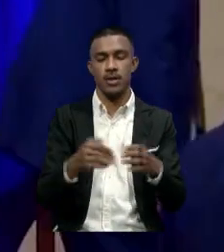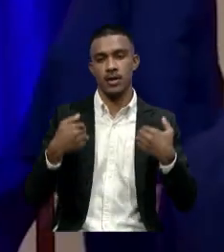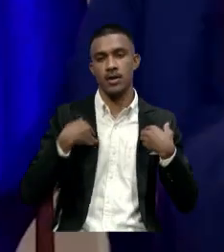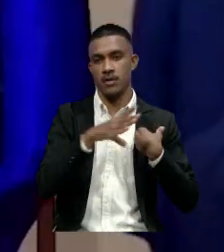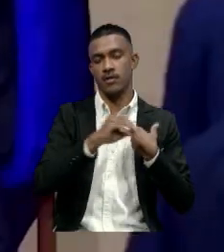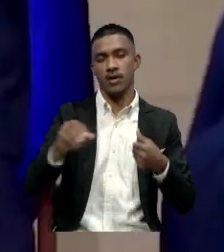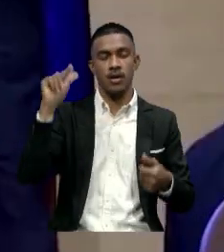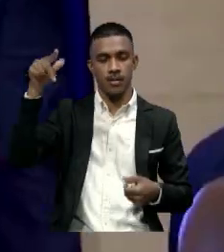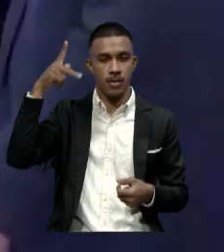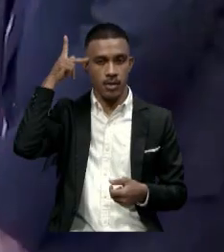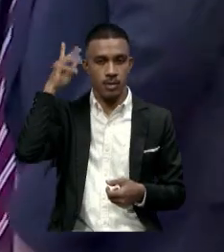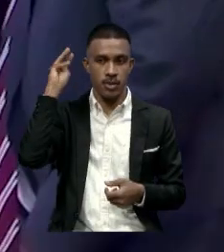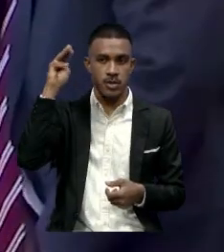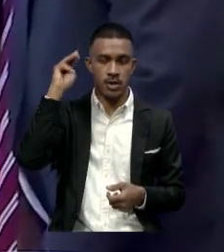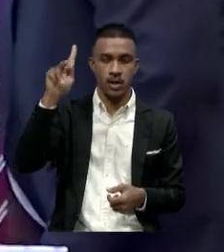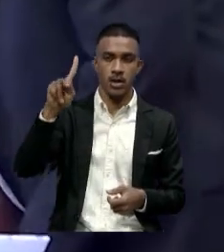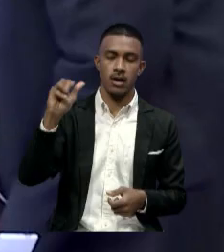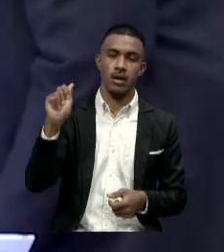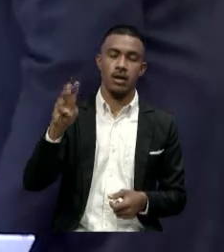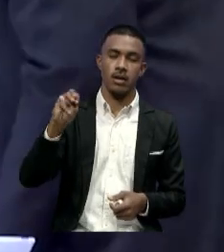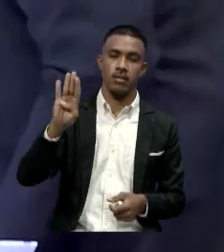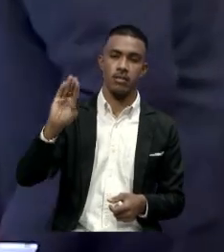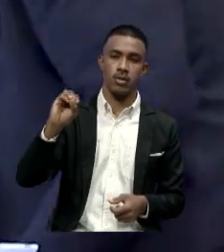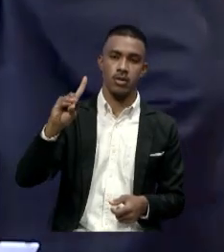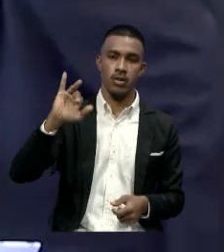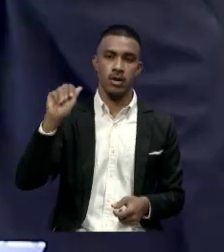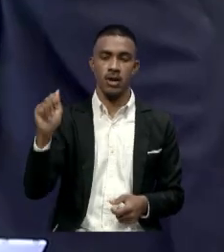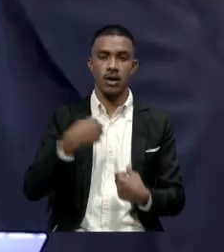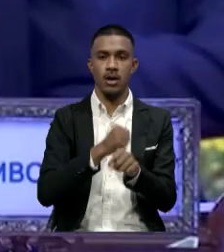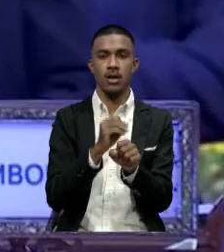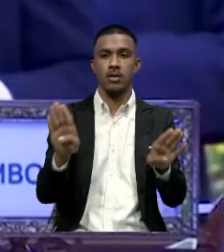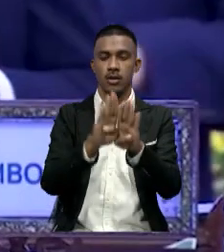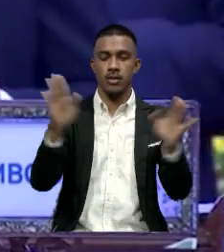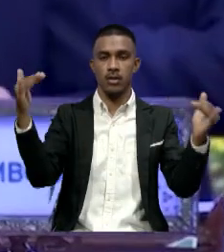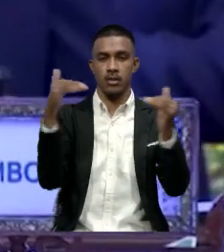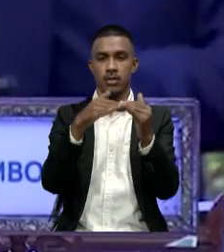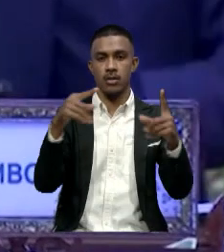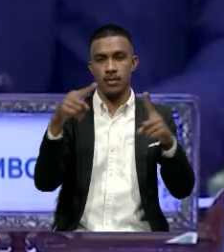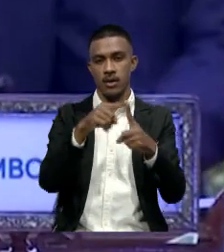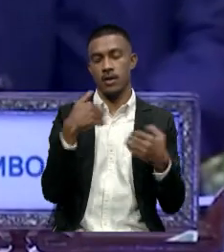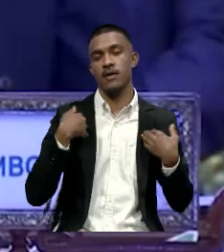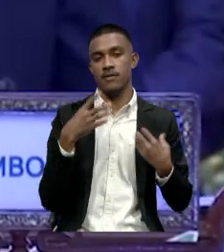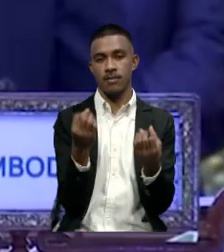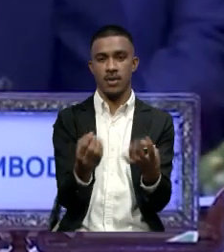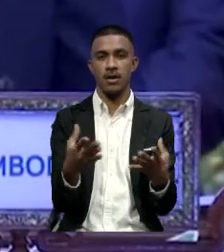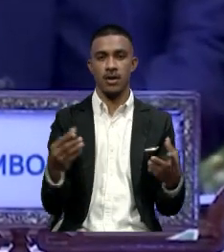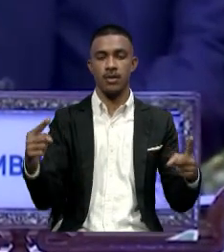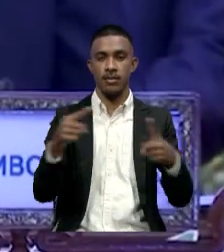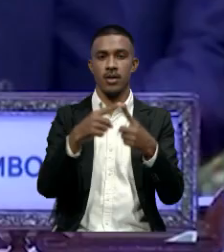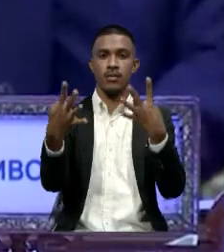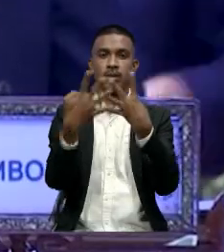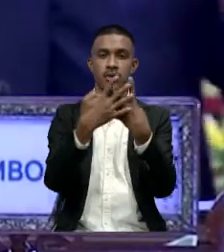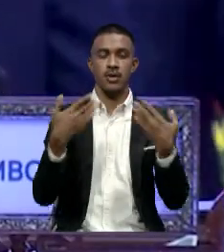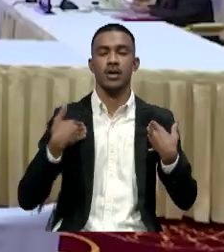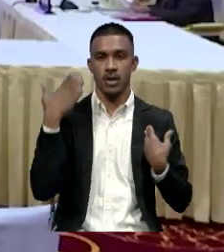o primeiro-ministro Camboja Hun Se, halo abertura da sessão formal regional. Se a atuação Barak Luthan, ba prisioneiro Sira e